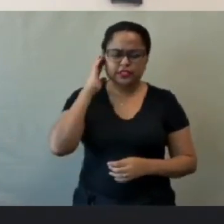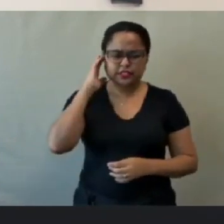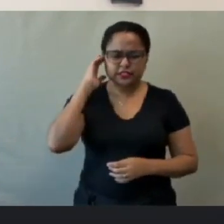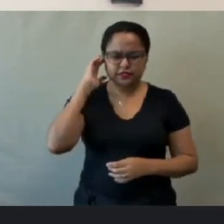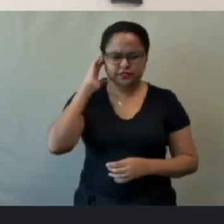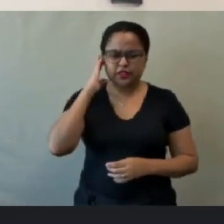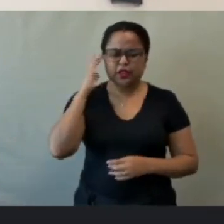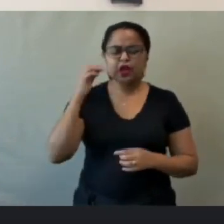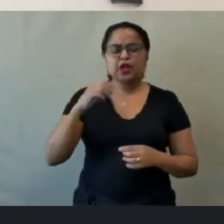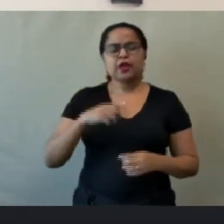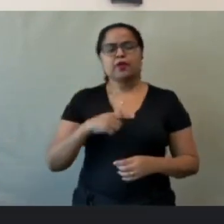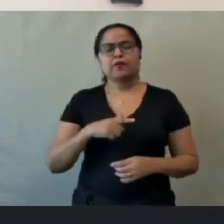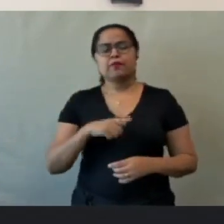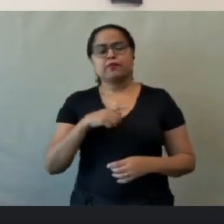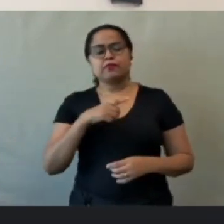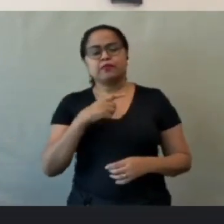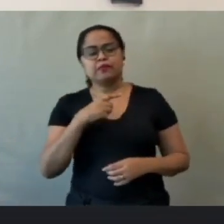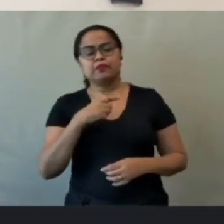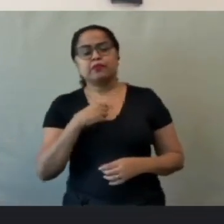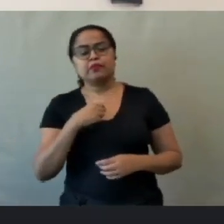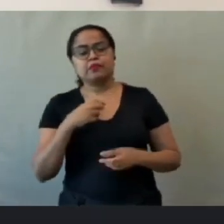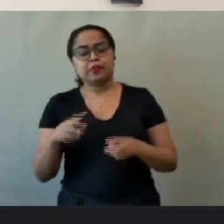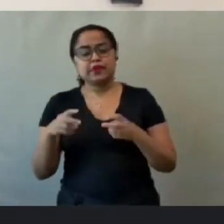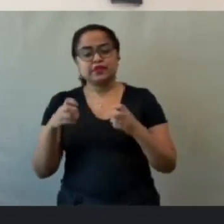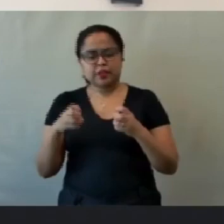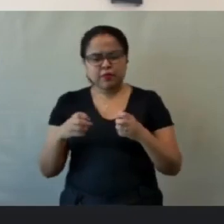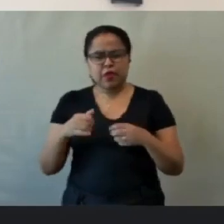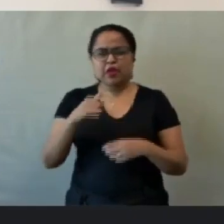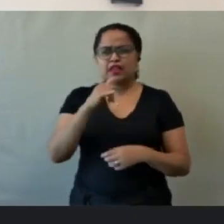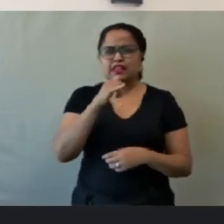situações, exemplos e fatos